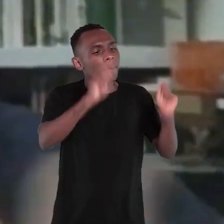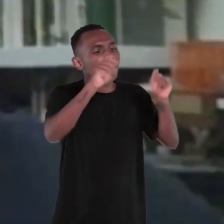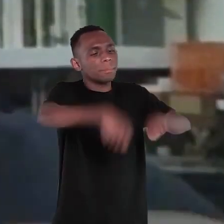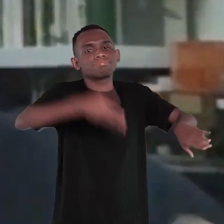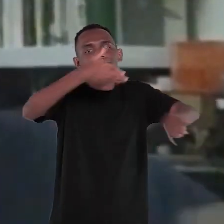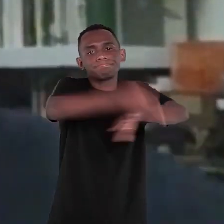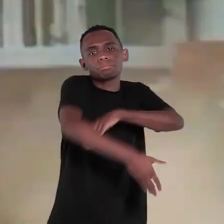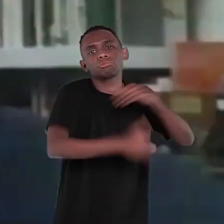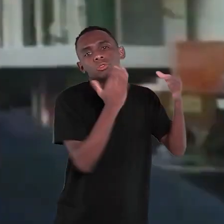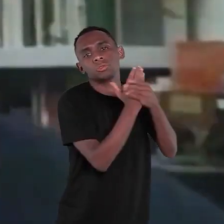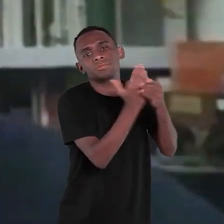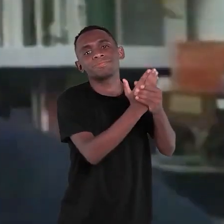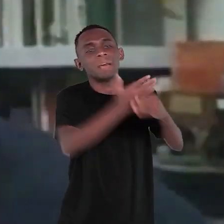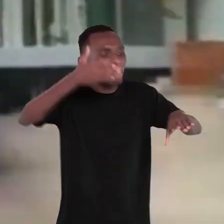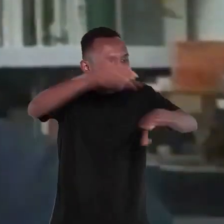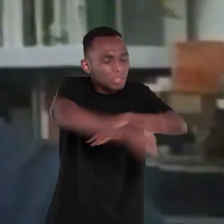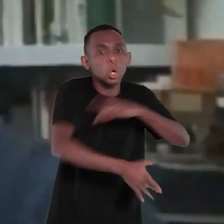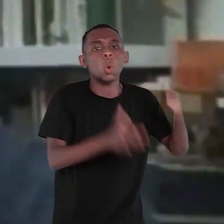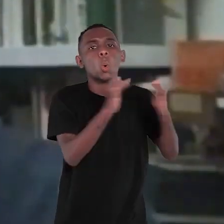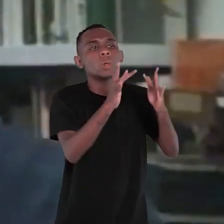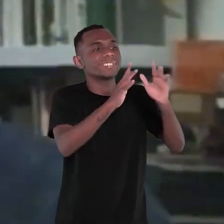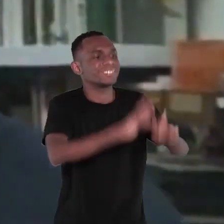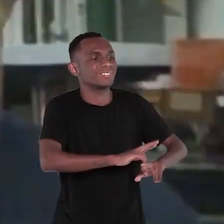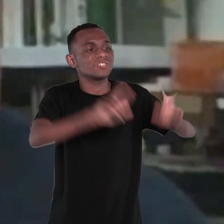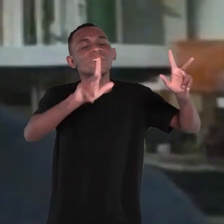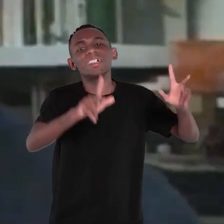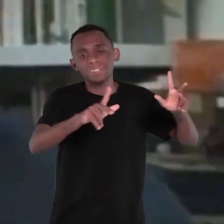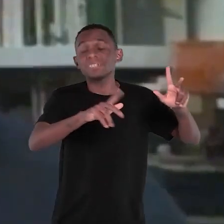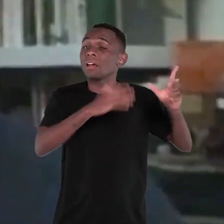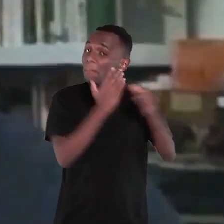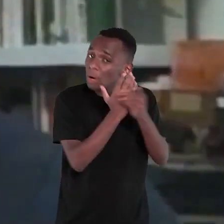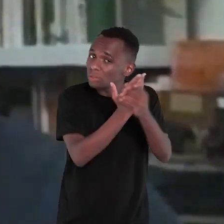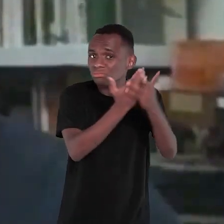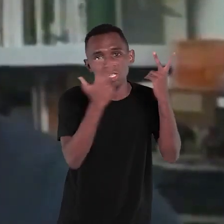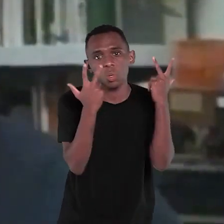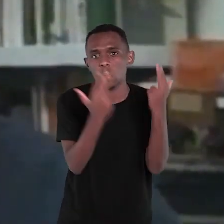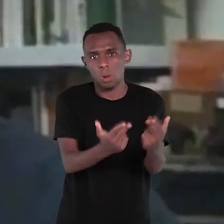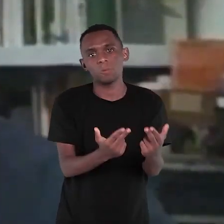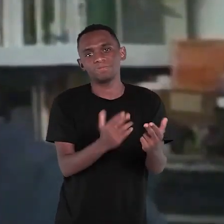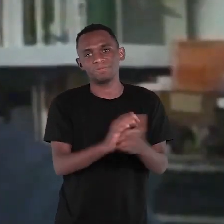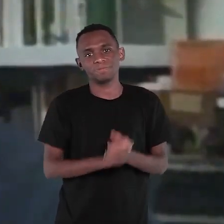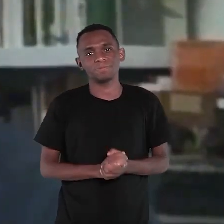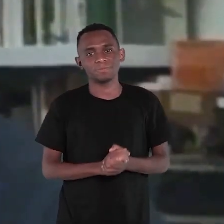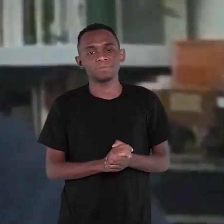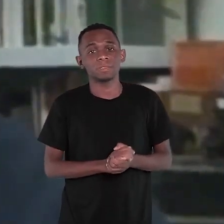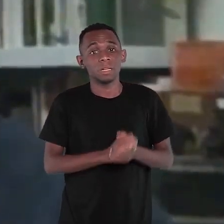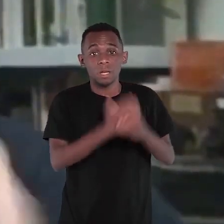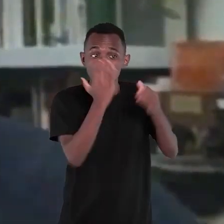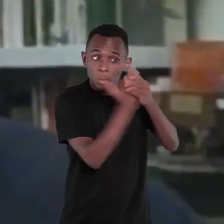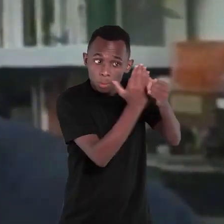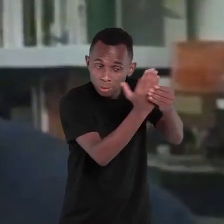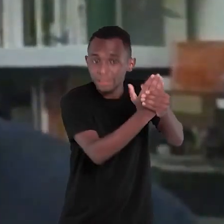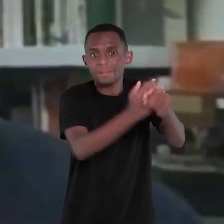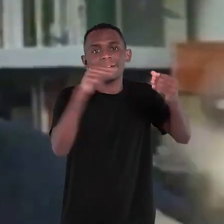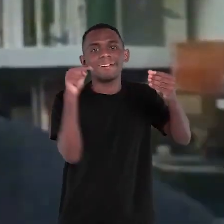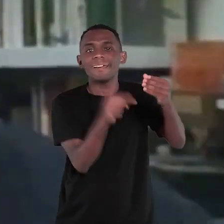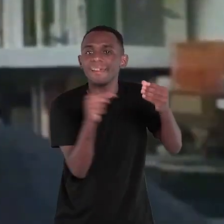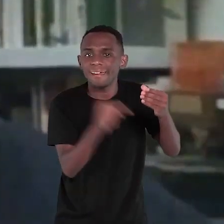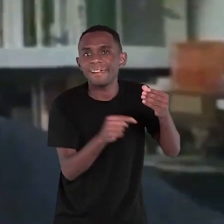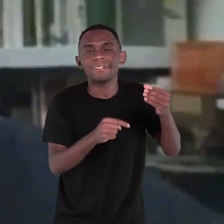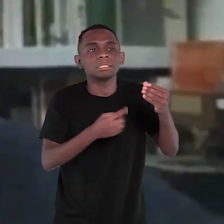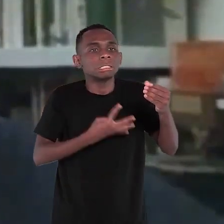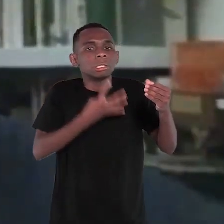acesso seguro ao diferente, né? E a biblioteca deve ser a mesma coisa, né? Uma plataforma segura para